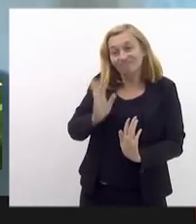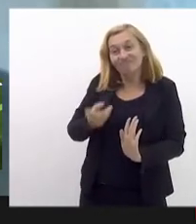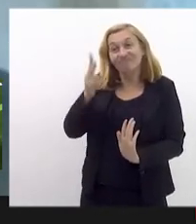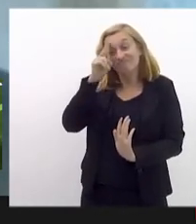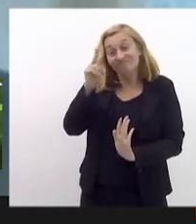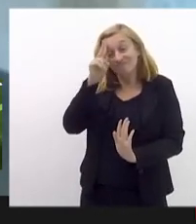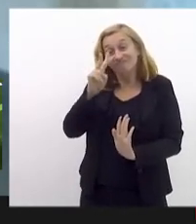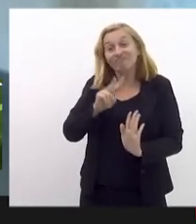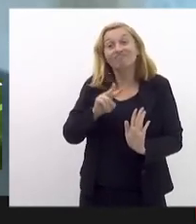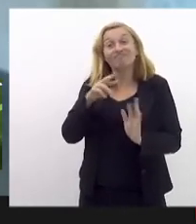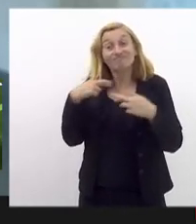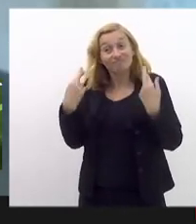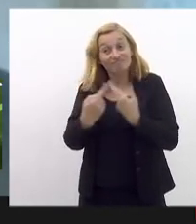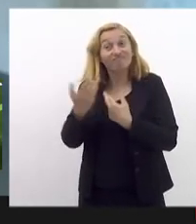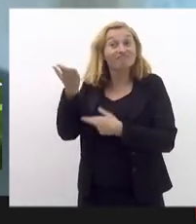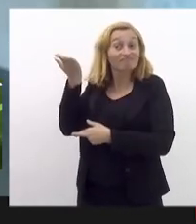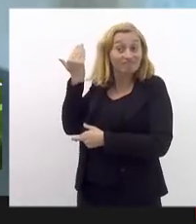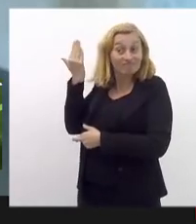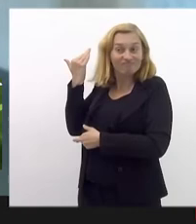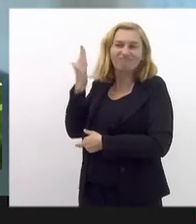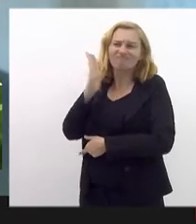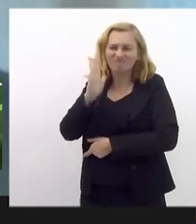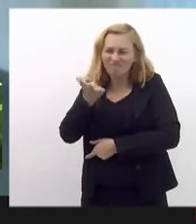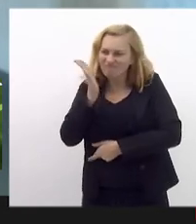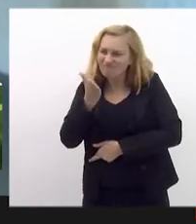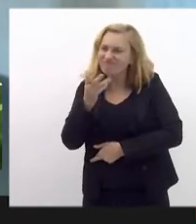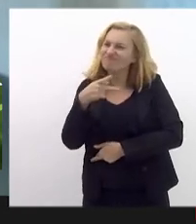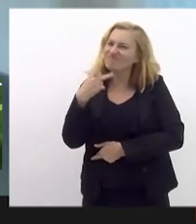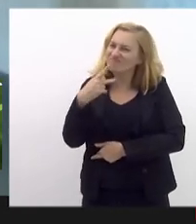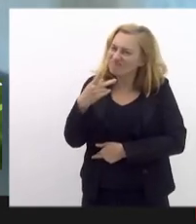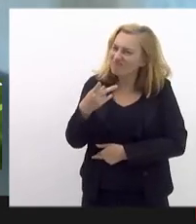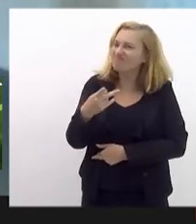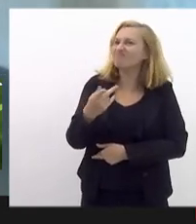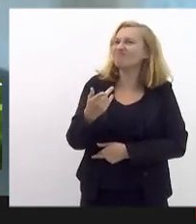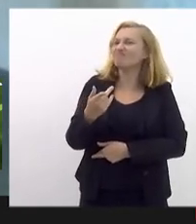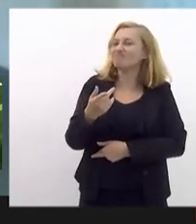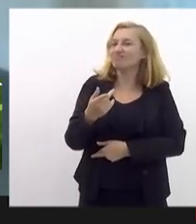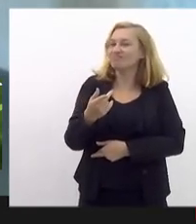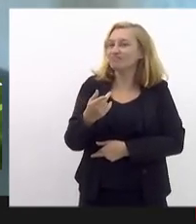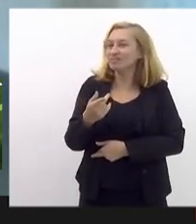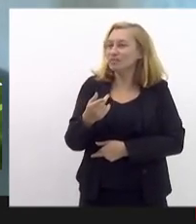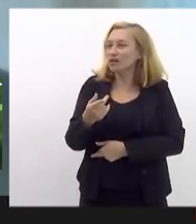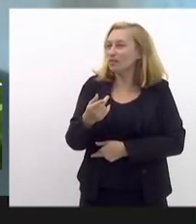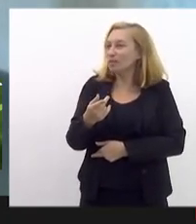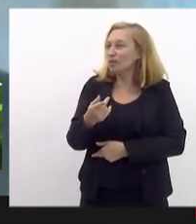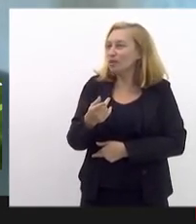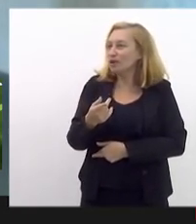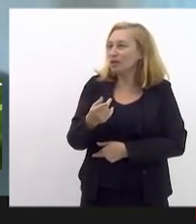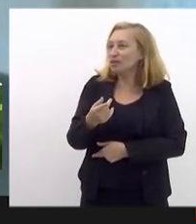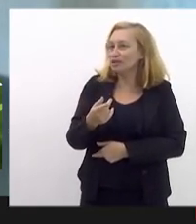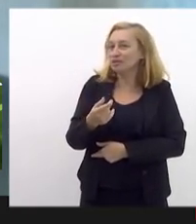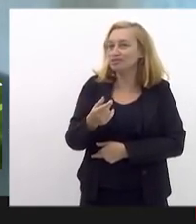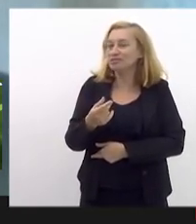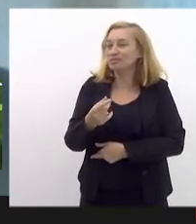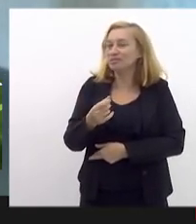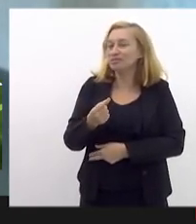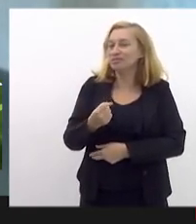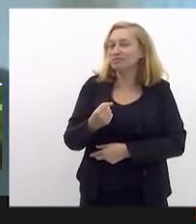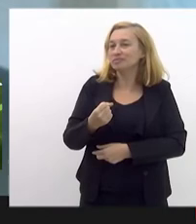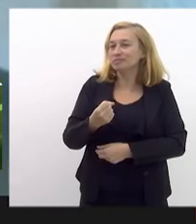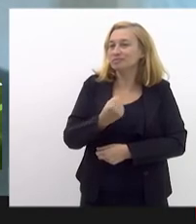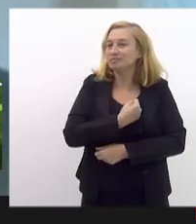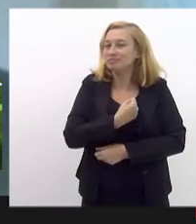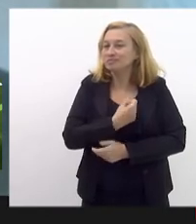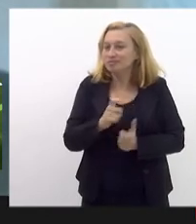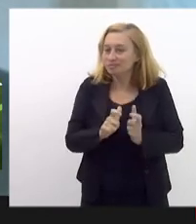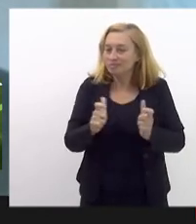na reunião passada eu já tinha feito esta reivindicação. Sim. De aumentar a representação empresarial. Apenas eu